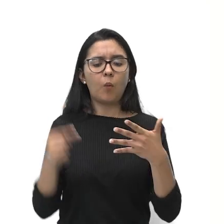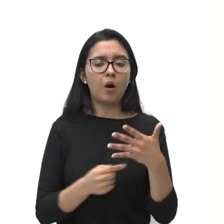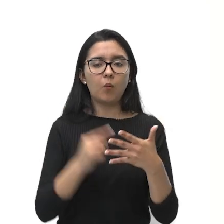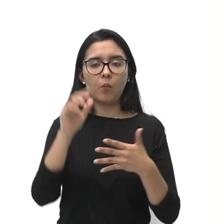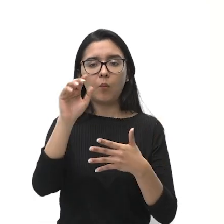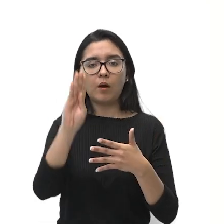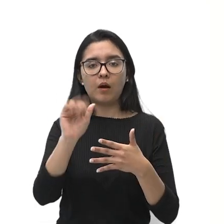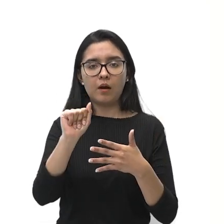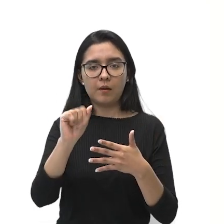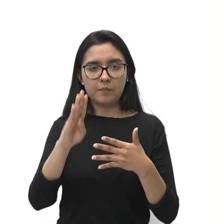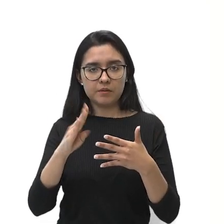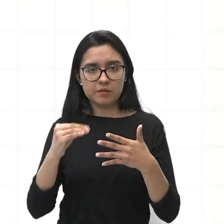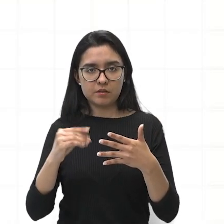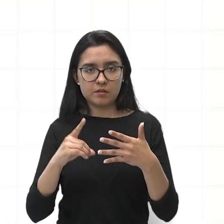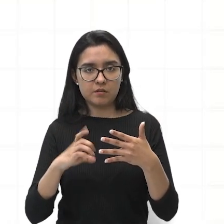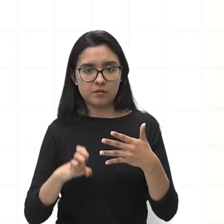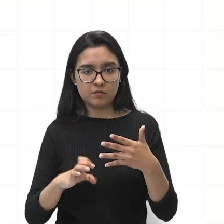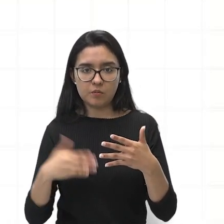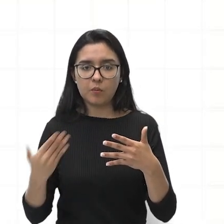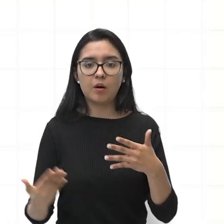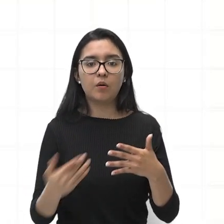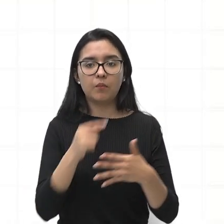alternativa?